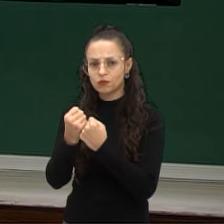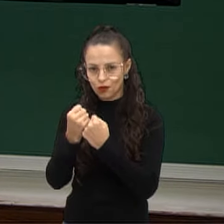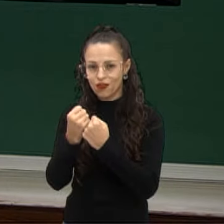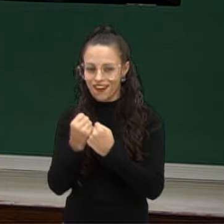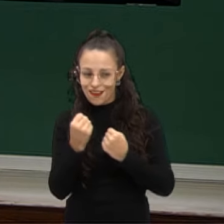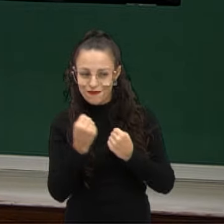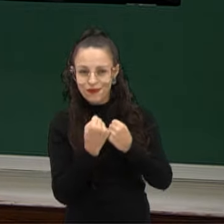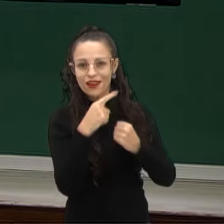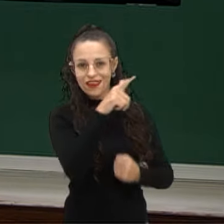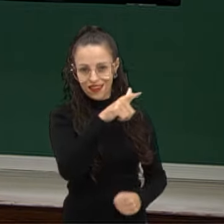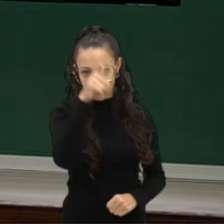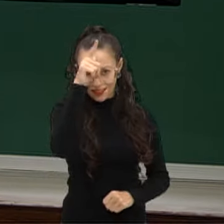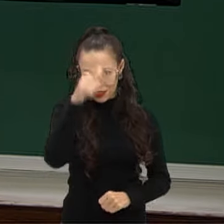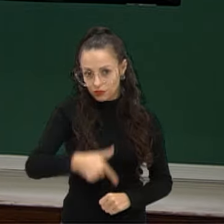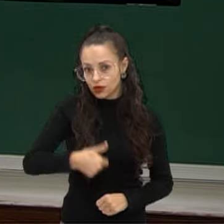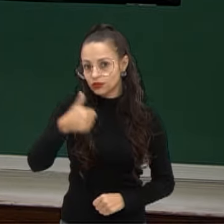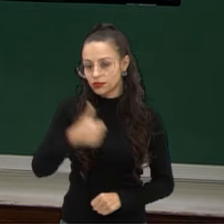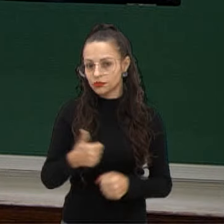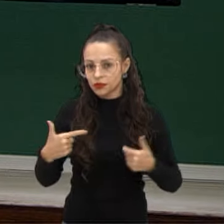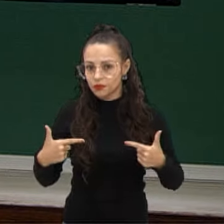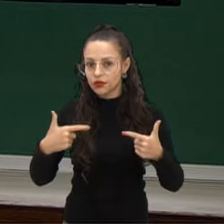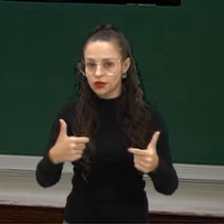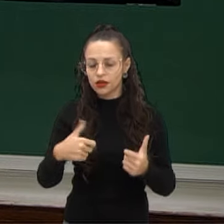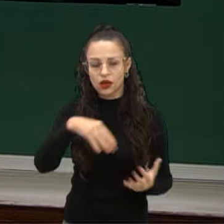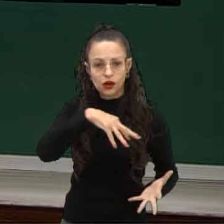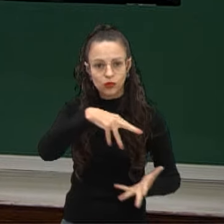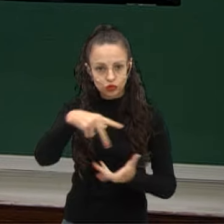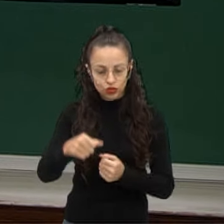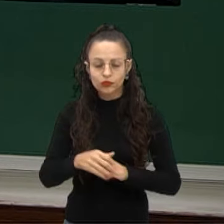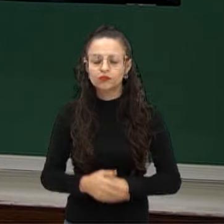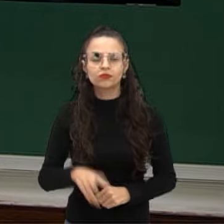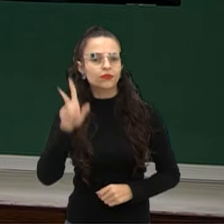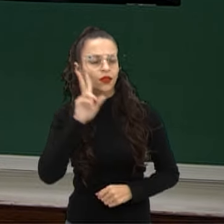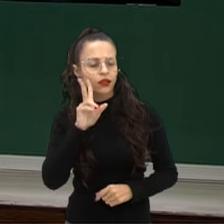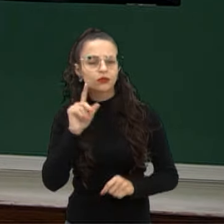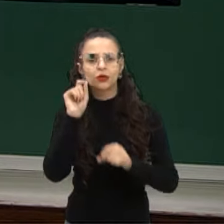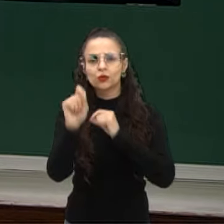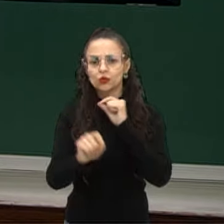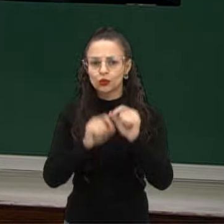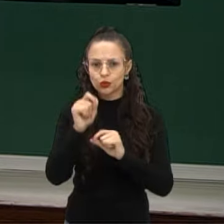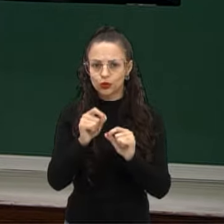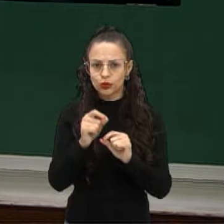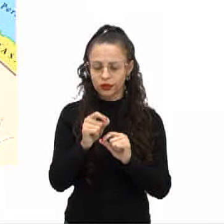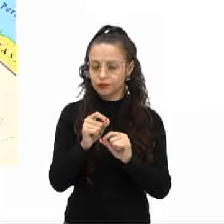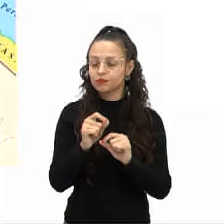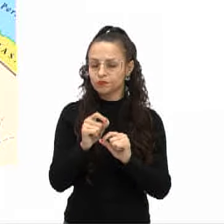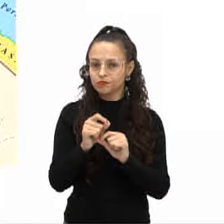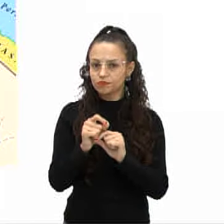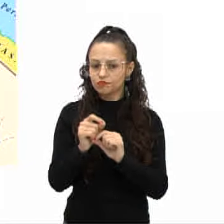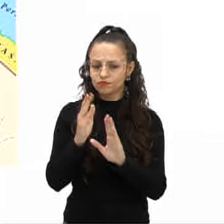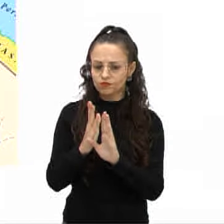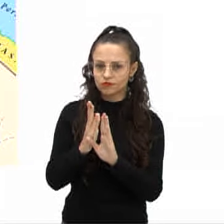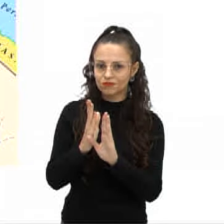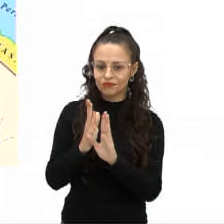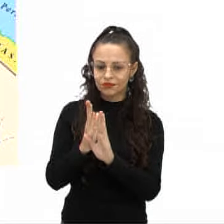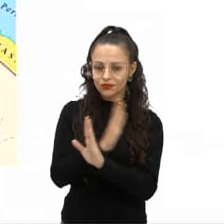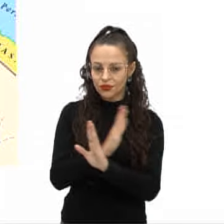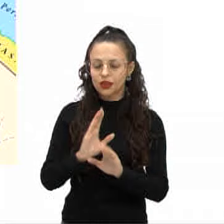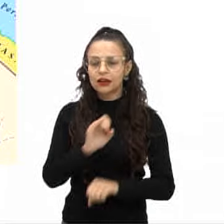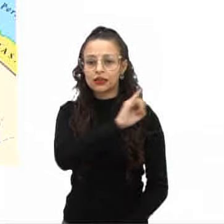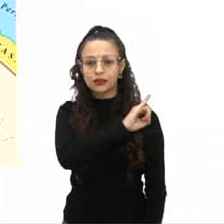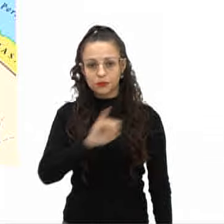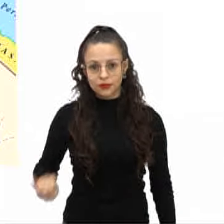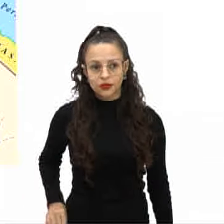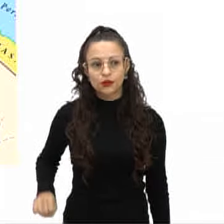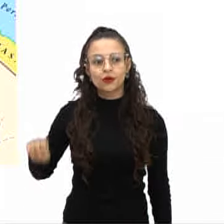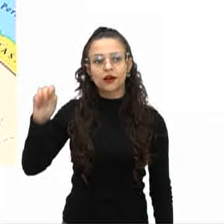né? Então o que você vê aqui, vocês lembram que até então o Império Abássida, né,